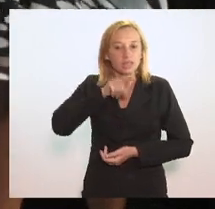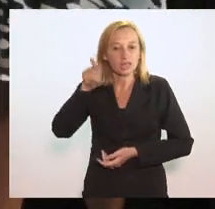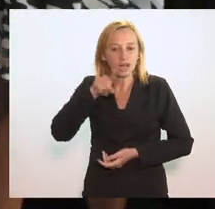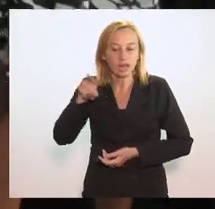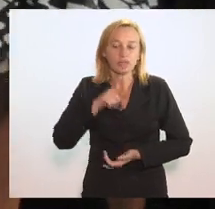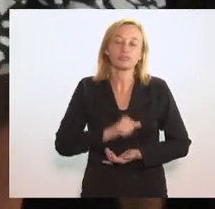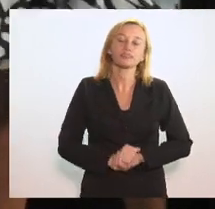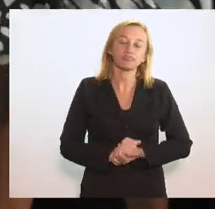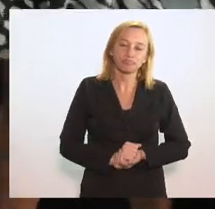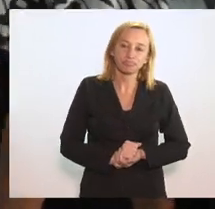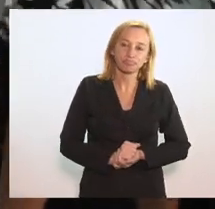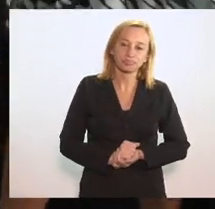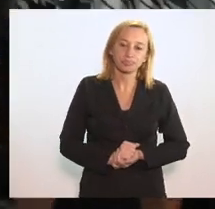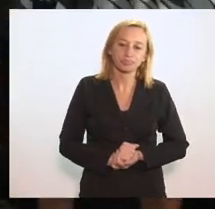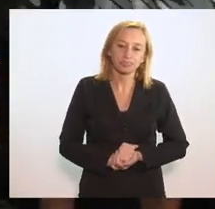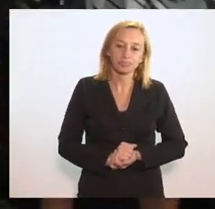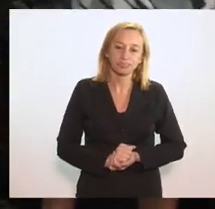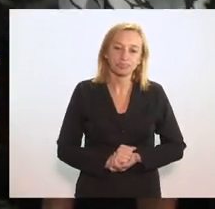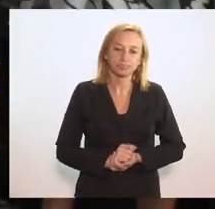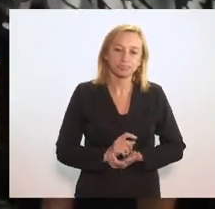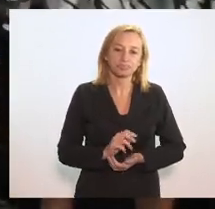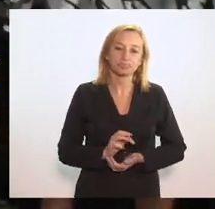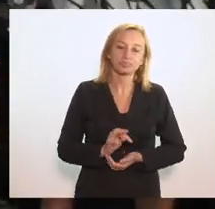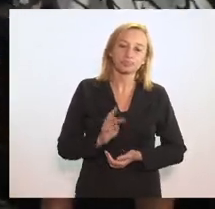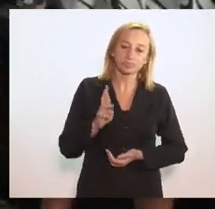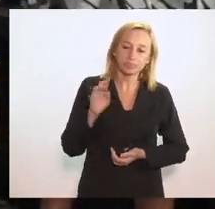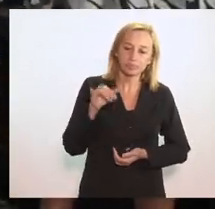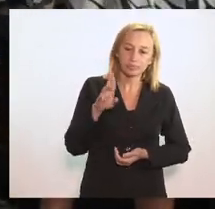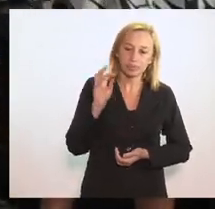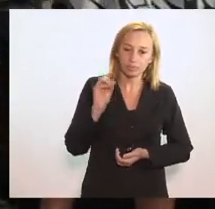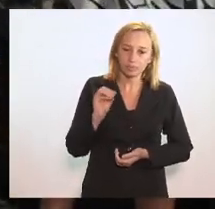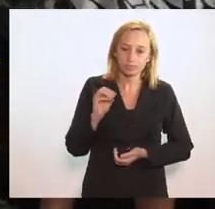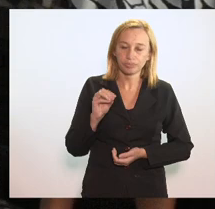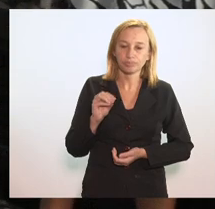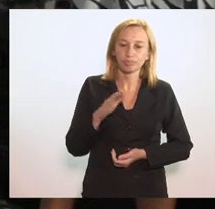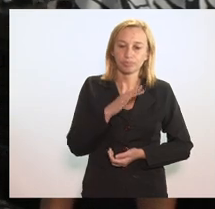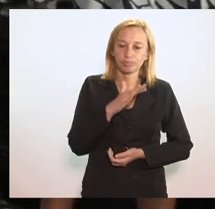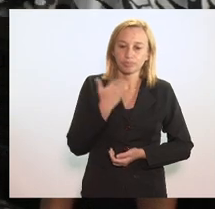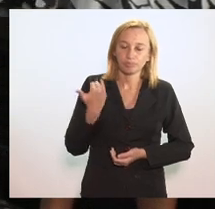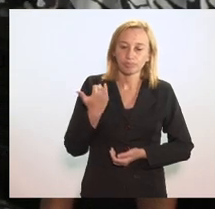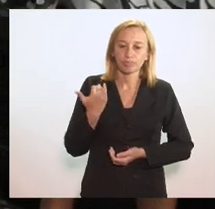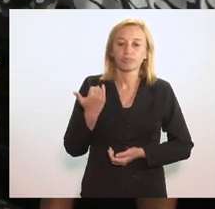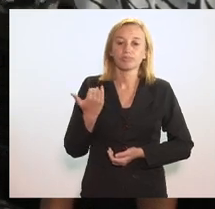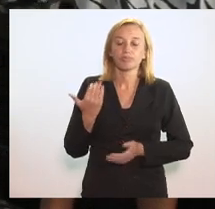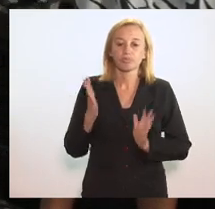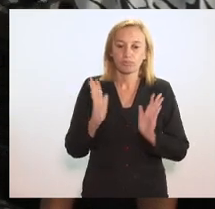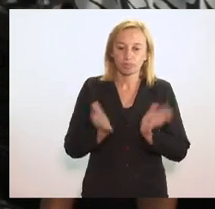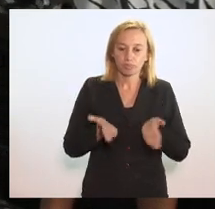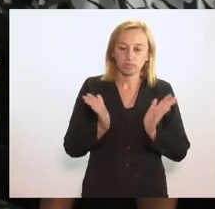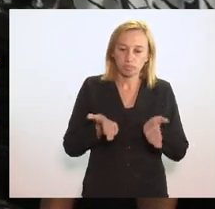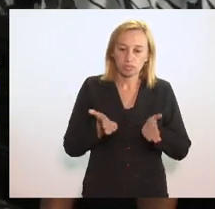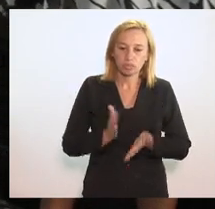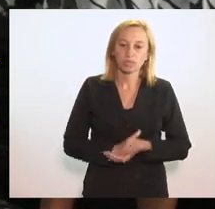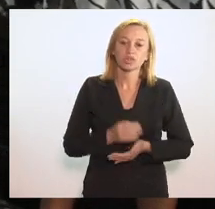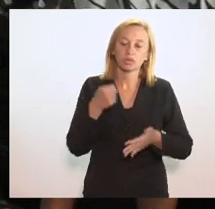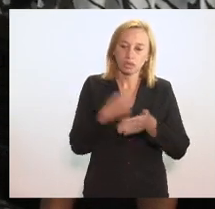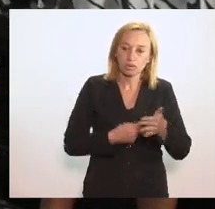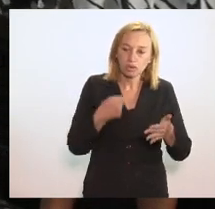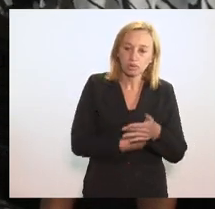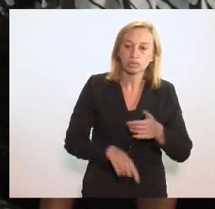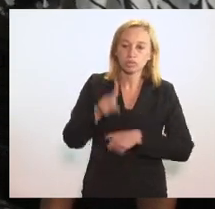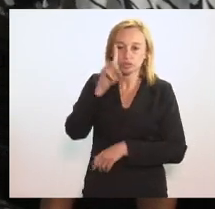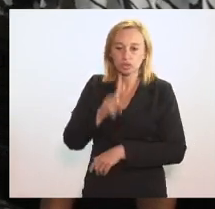Gesivaldo Ribeiro de Freitas, o Renatinho, que morreu hoje, vítima da Covid, um lutador pelos direitos